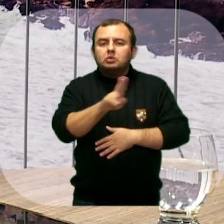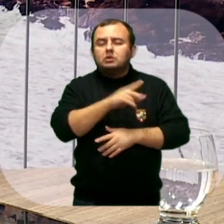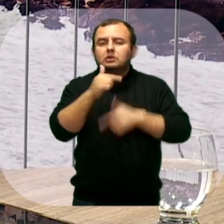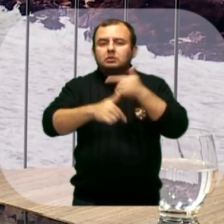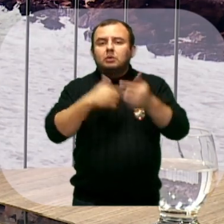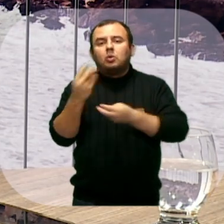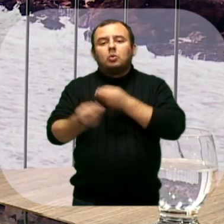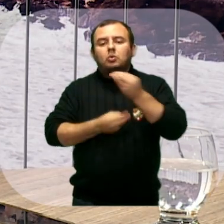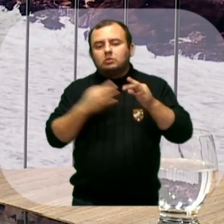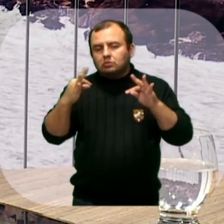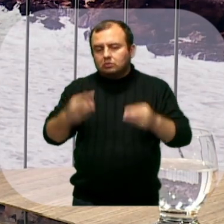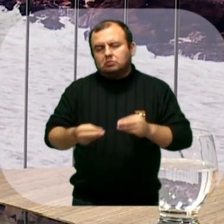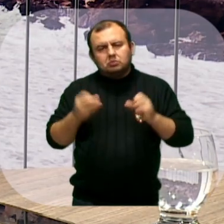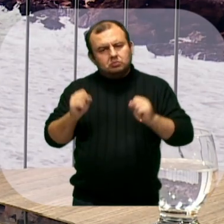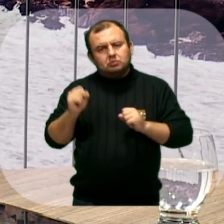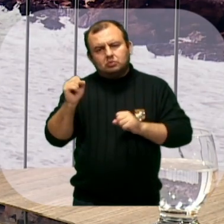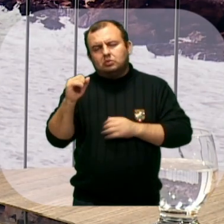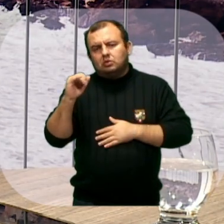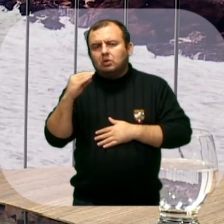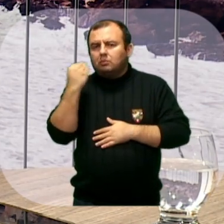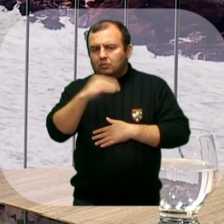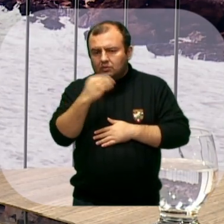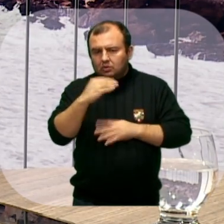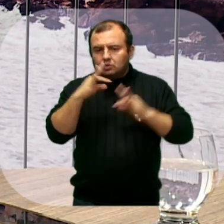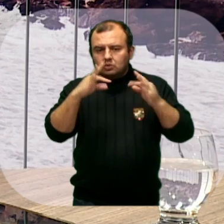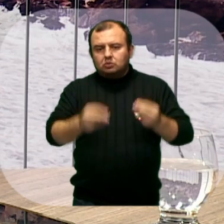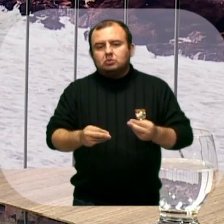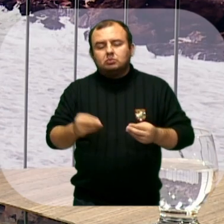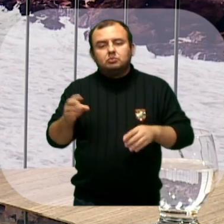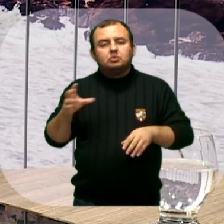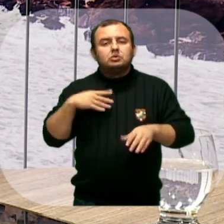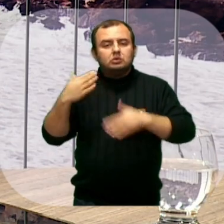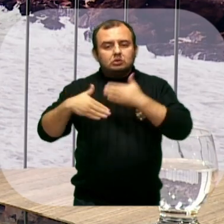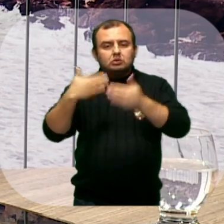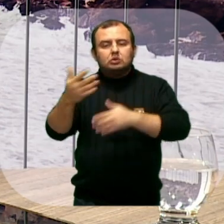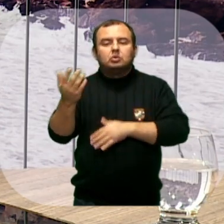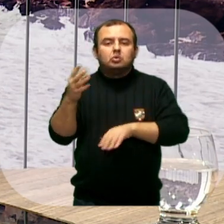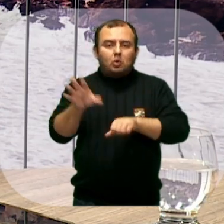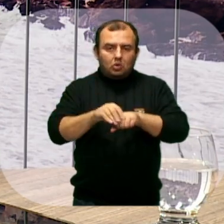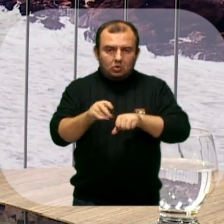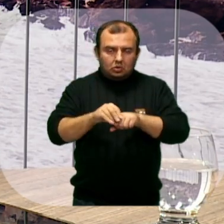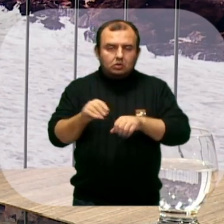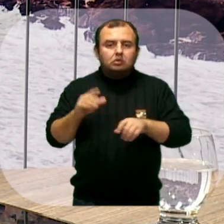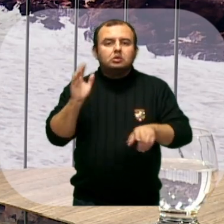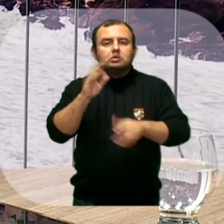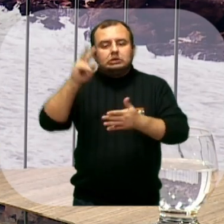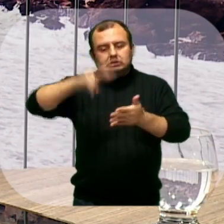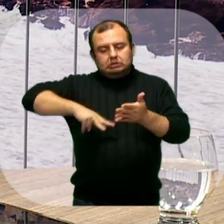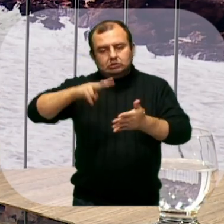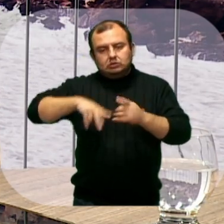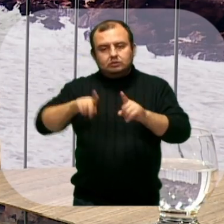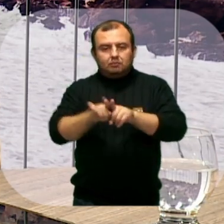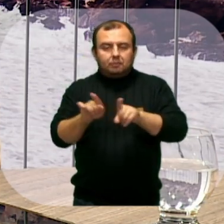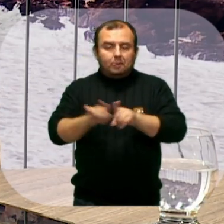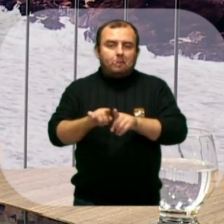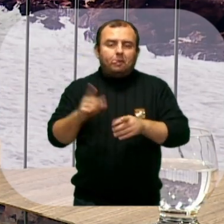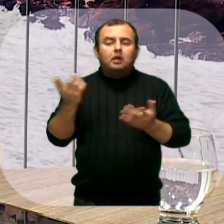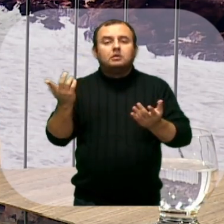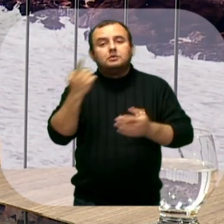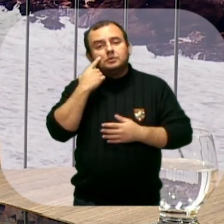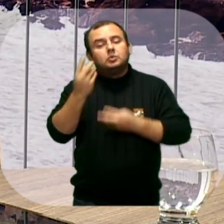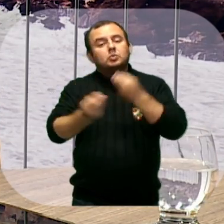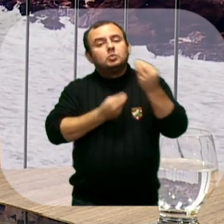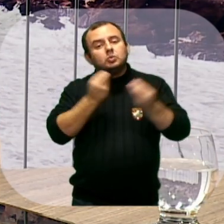trabalhar. Tudo pode ser aproveitado, tudo pode gerar conhecimento, tudo pode fomentar a leitura. Depende